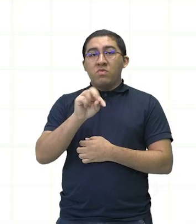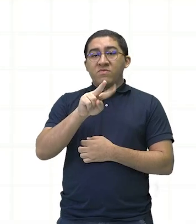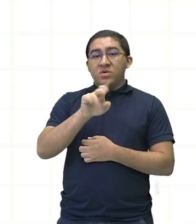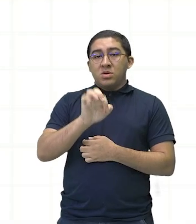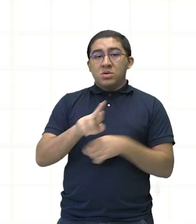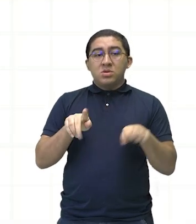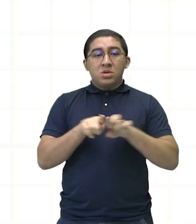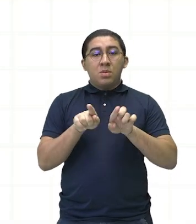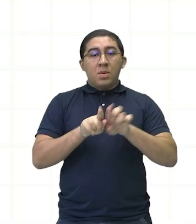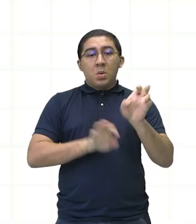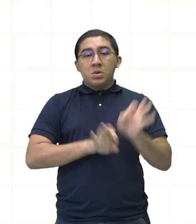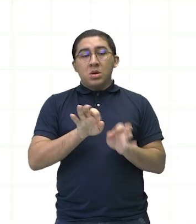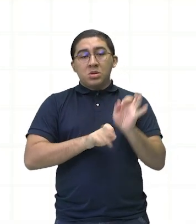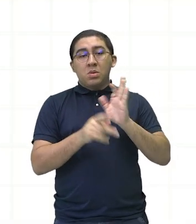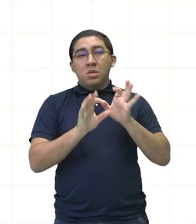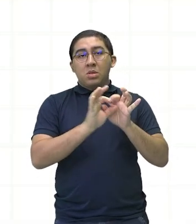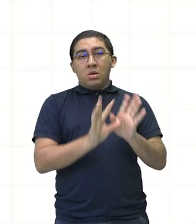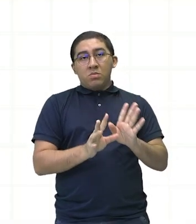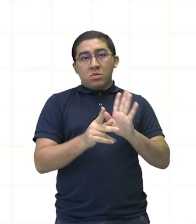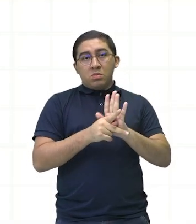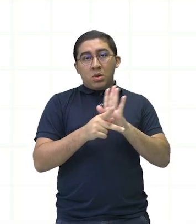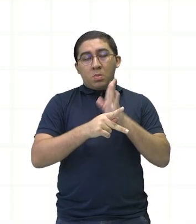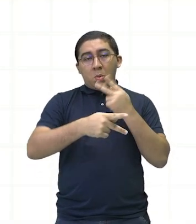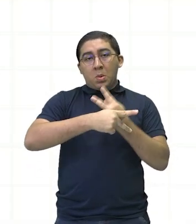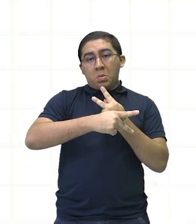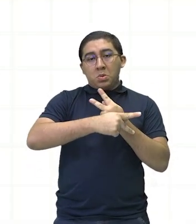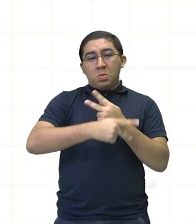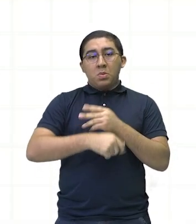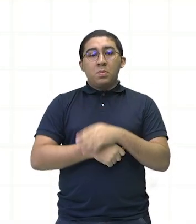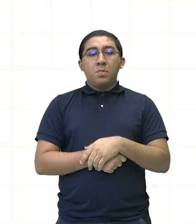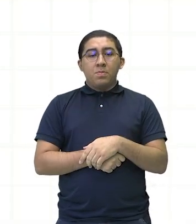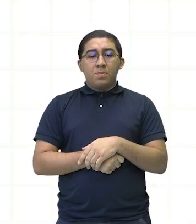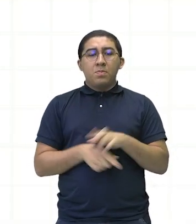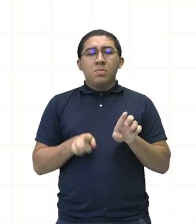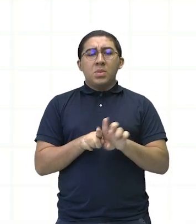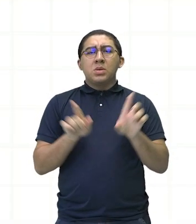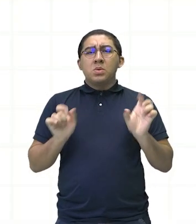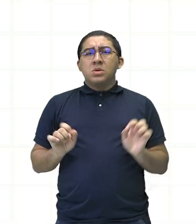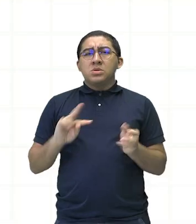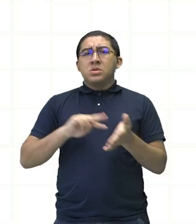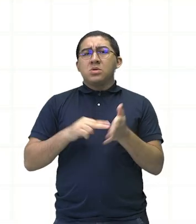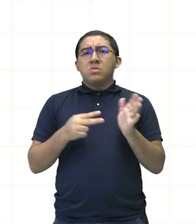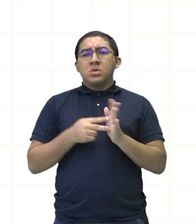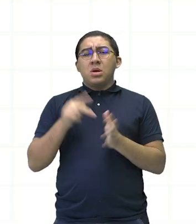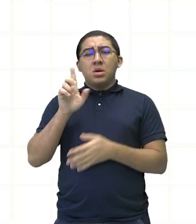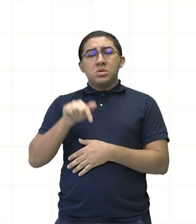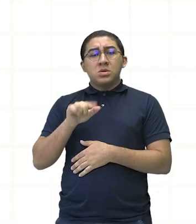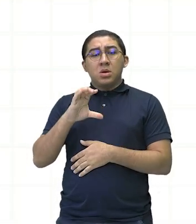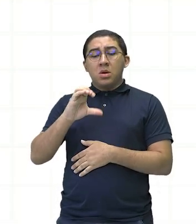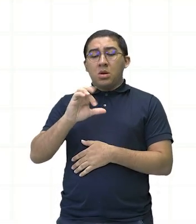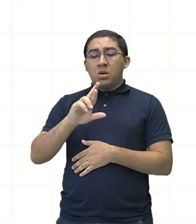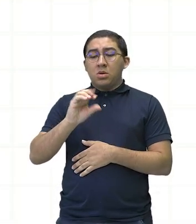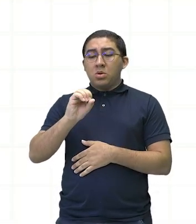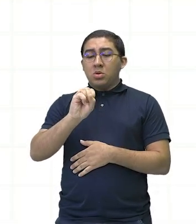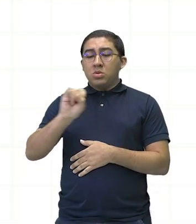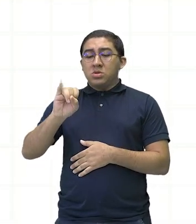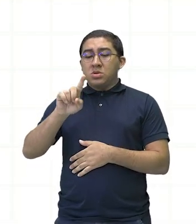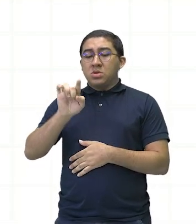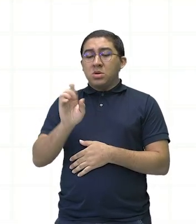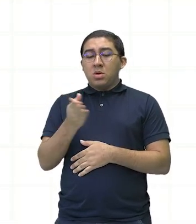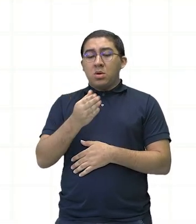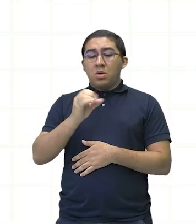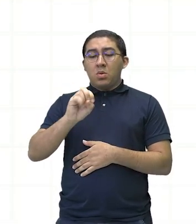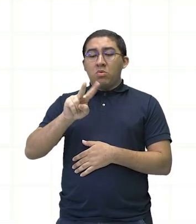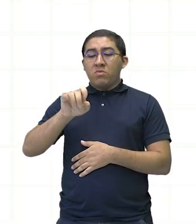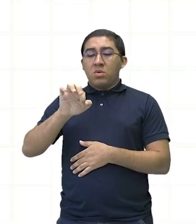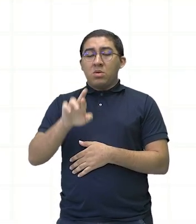distribuição independente dos cromossomos. O que é o crossing over? O crossing over é um processo